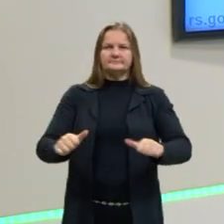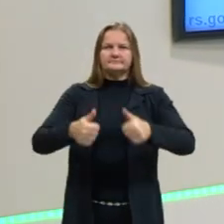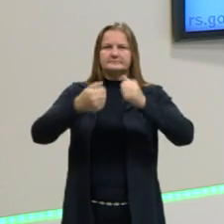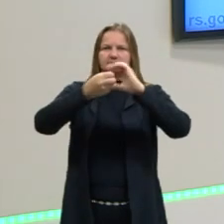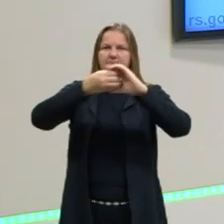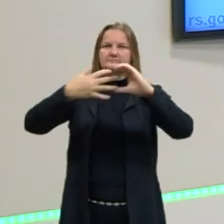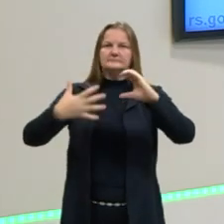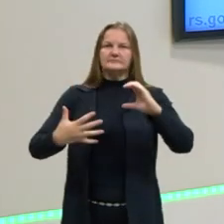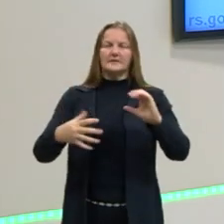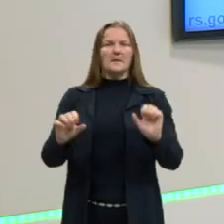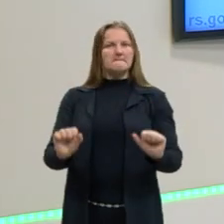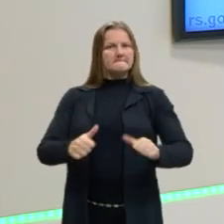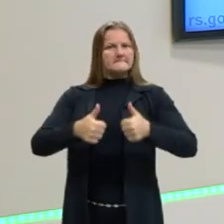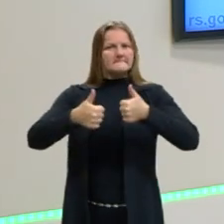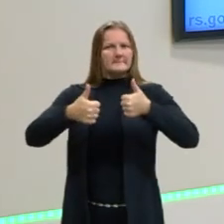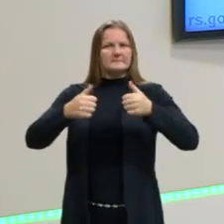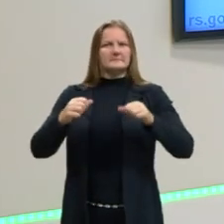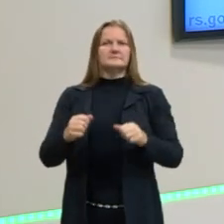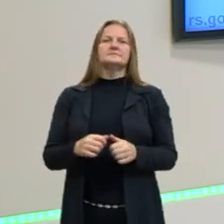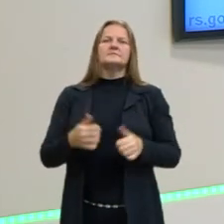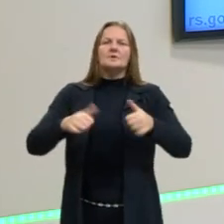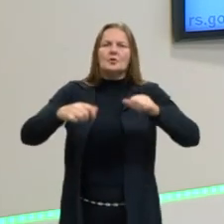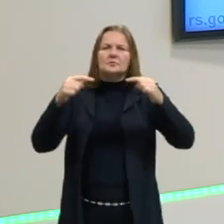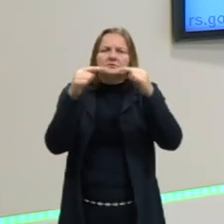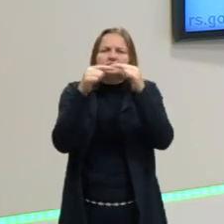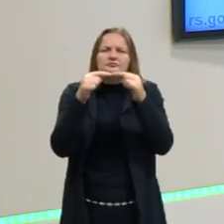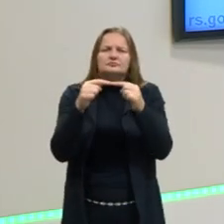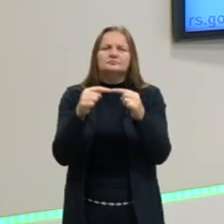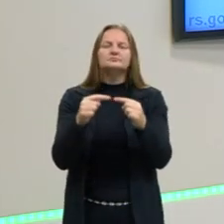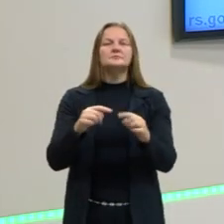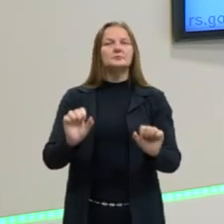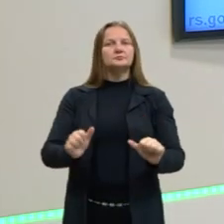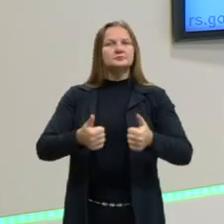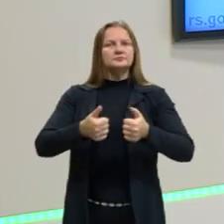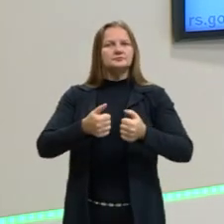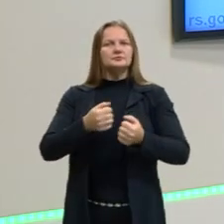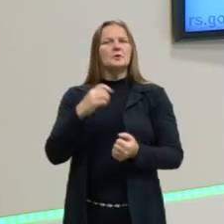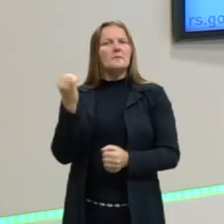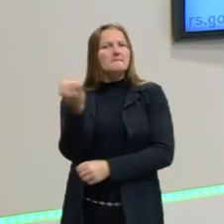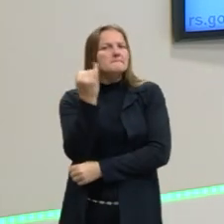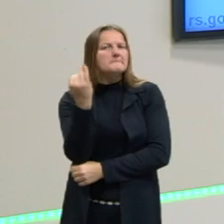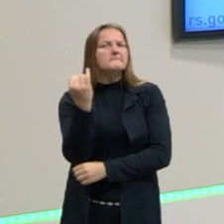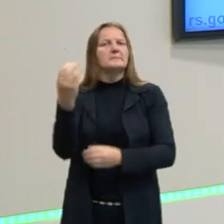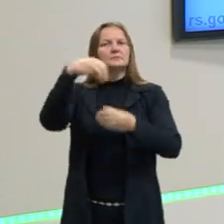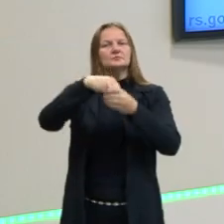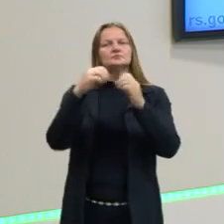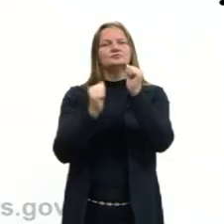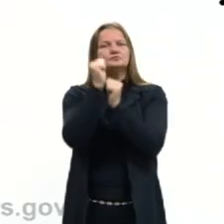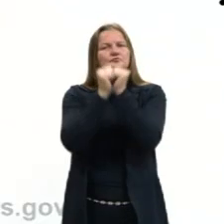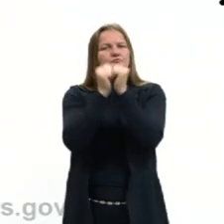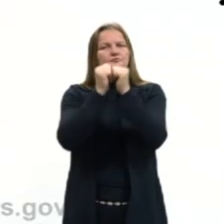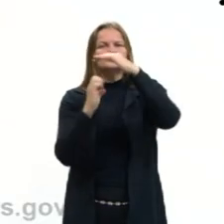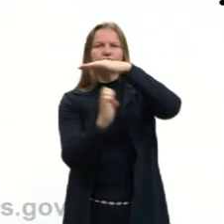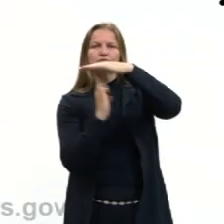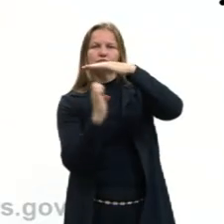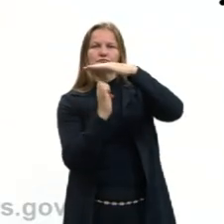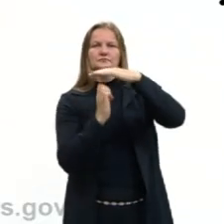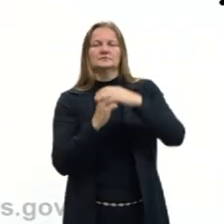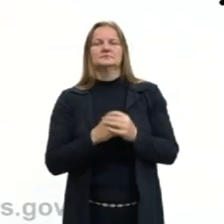essas características tornar esse metal a combinação de metais mais atraente para a indústria porque eu posso ter uma